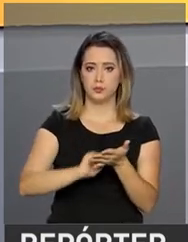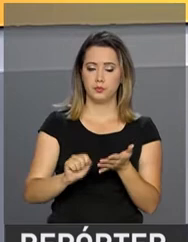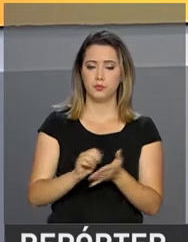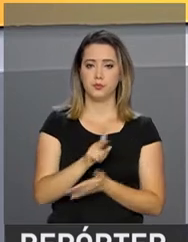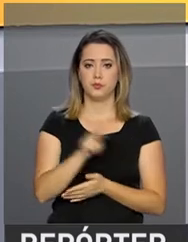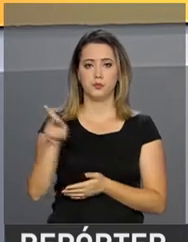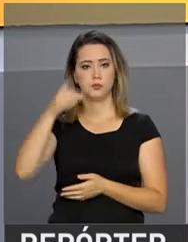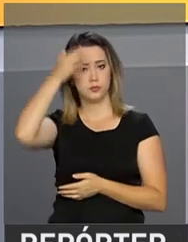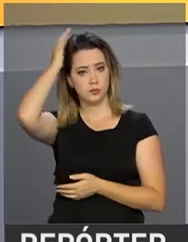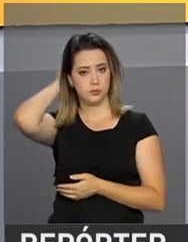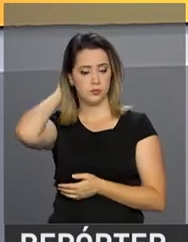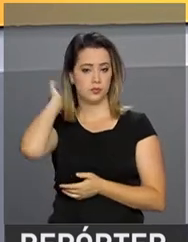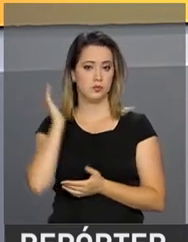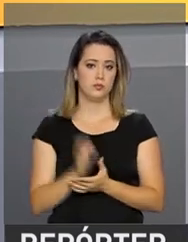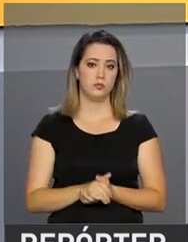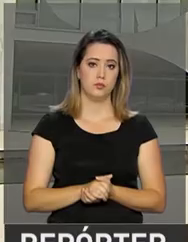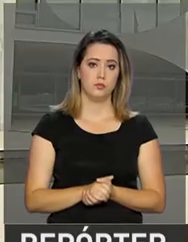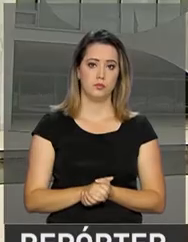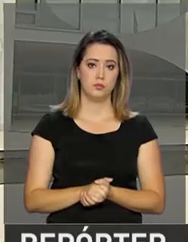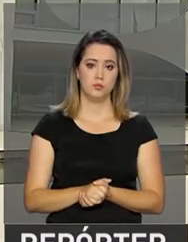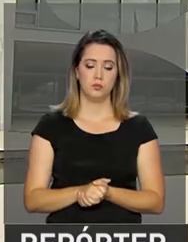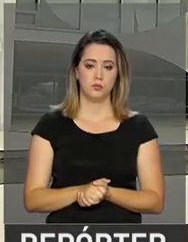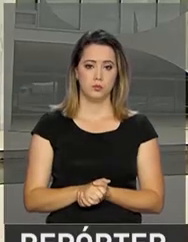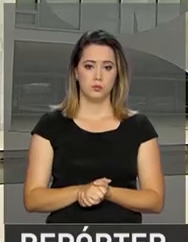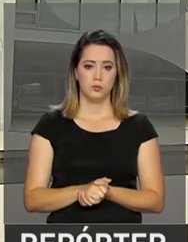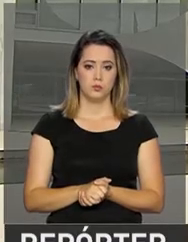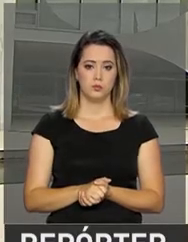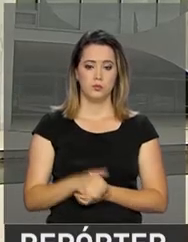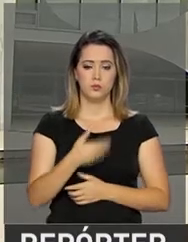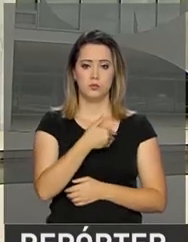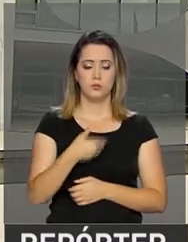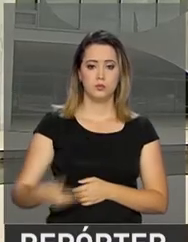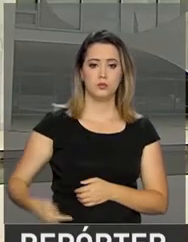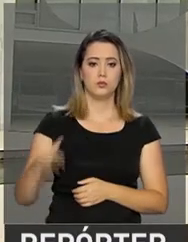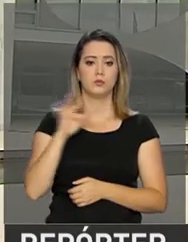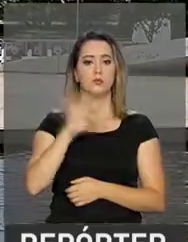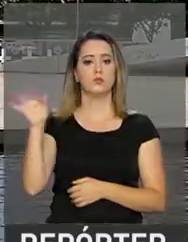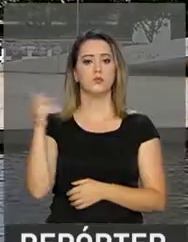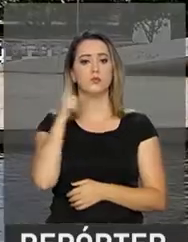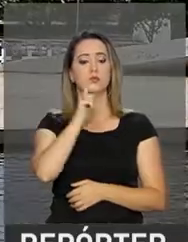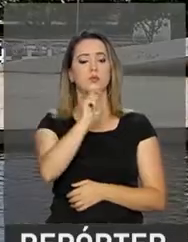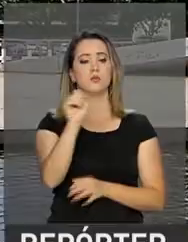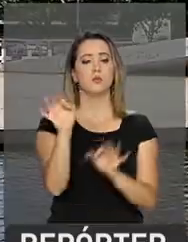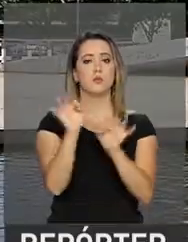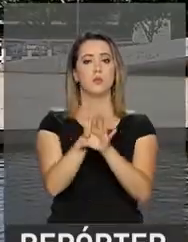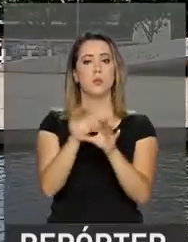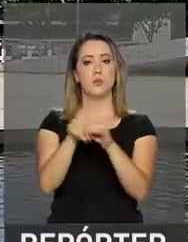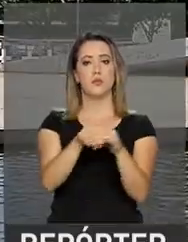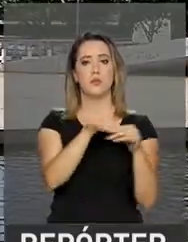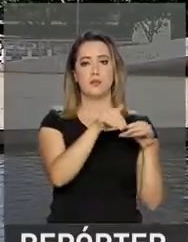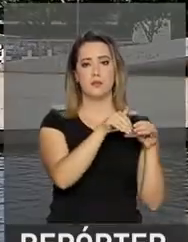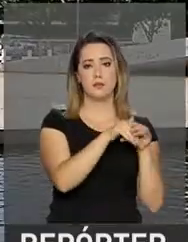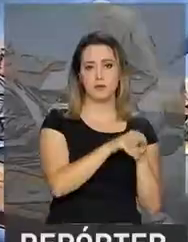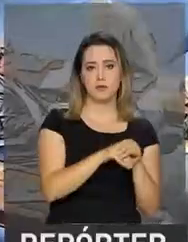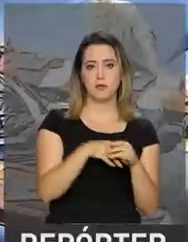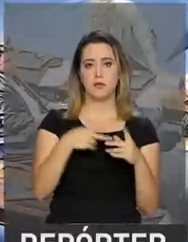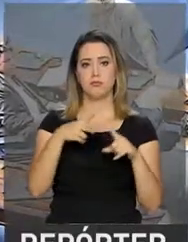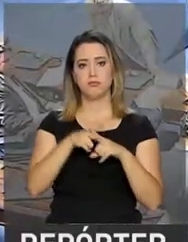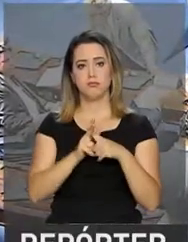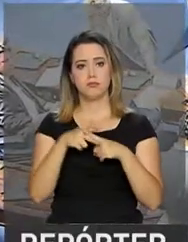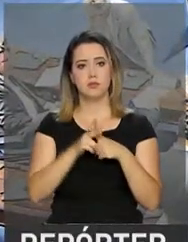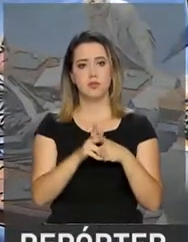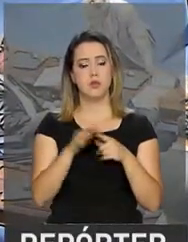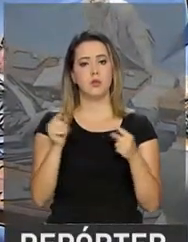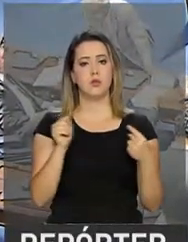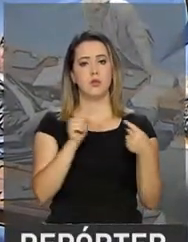michel temer o governo federal conseguiu concluir a votação da proposta de revisão das metas